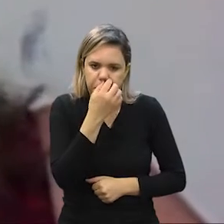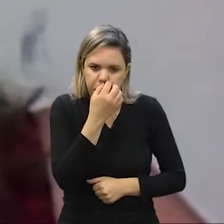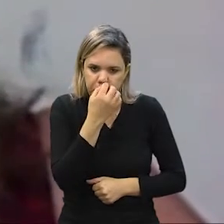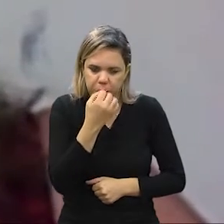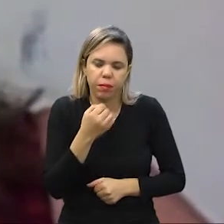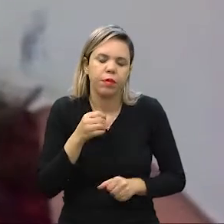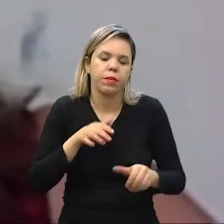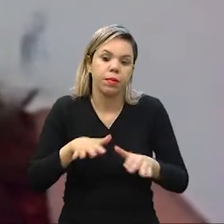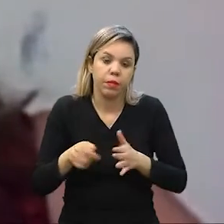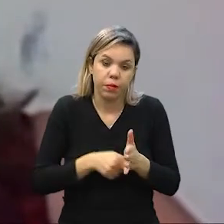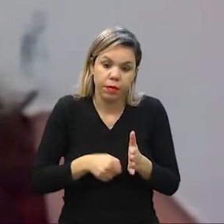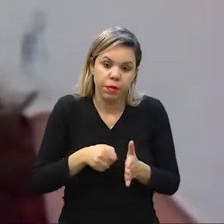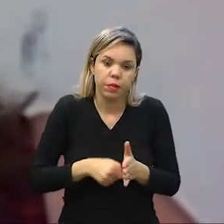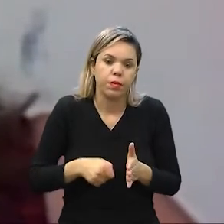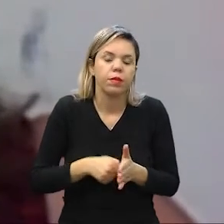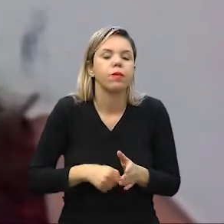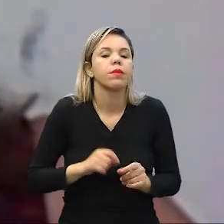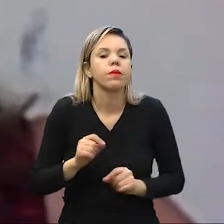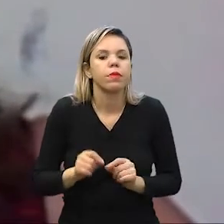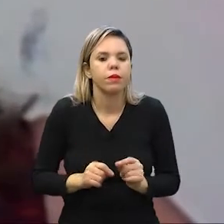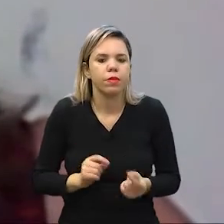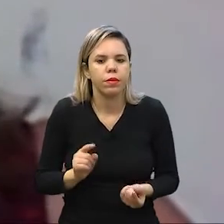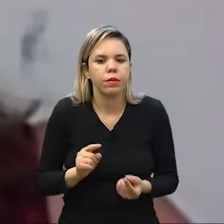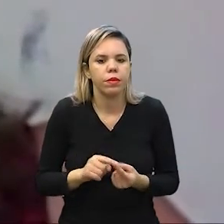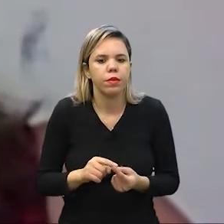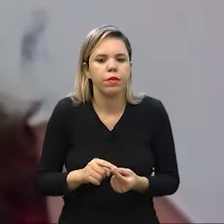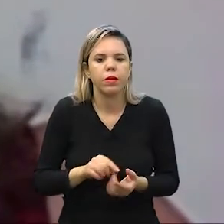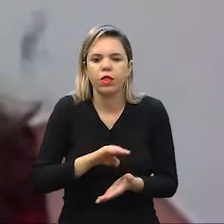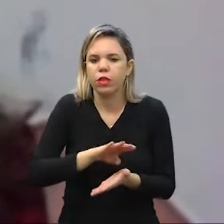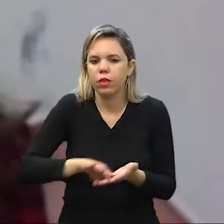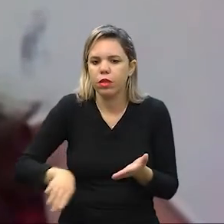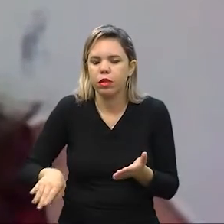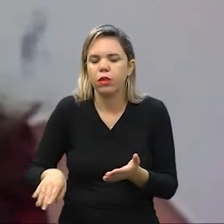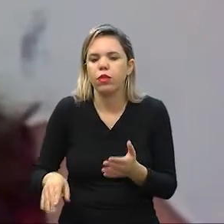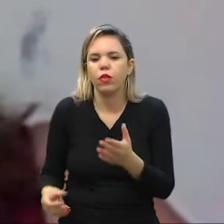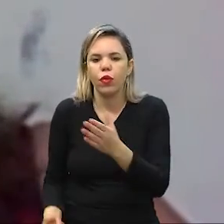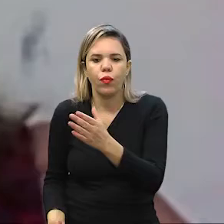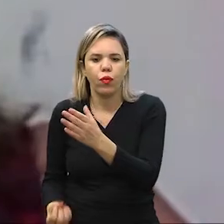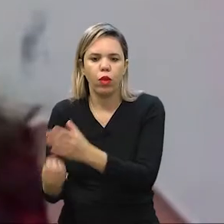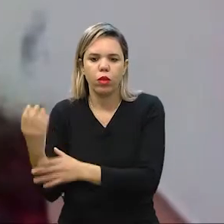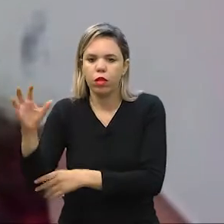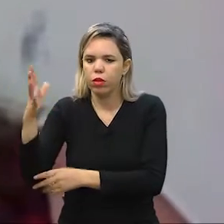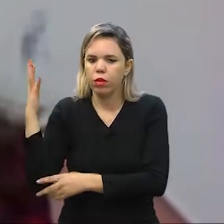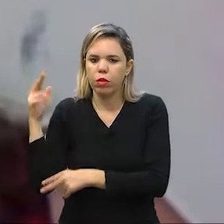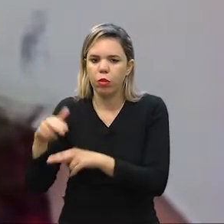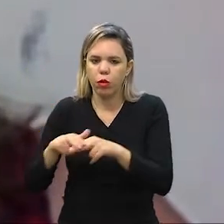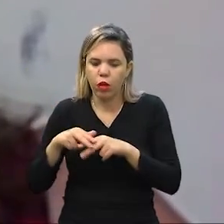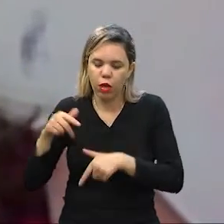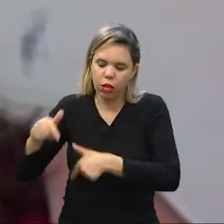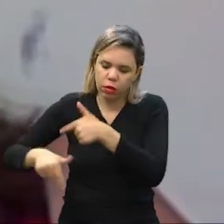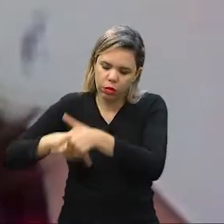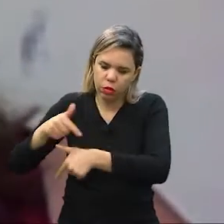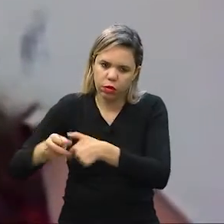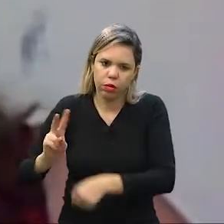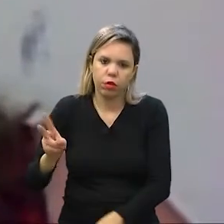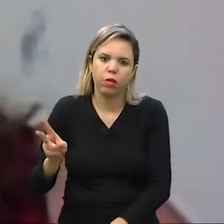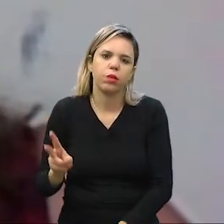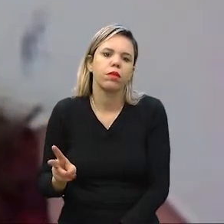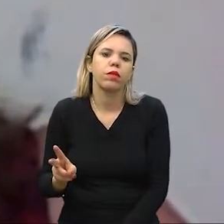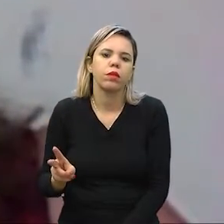se movimentou no sentido de não extinguir a Fundação Florestal devido às suas atividades